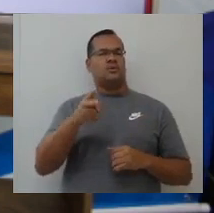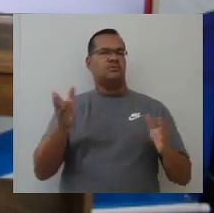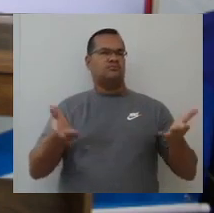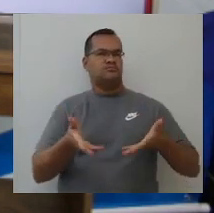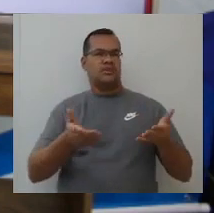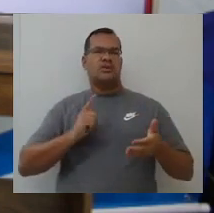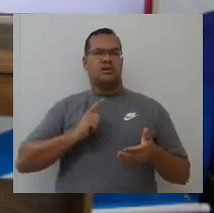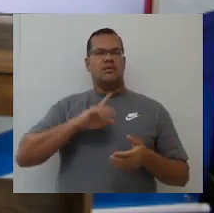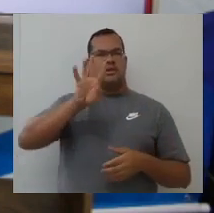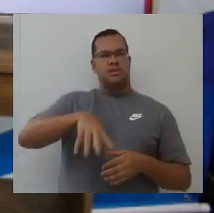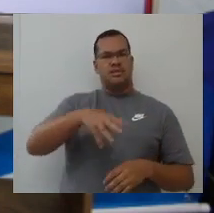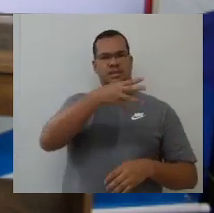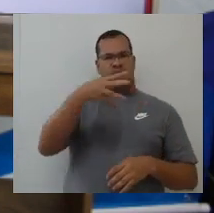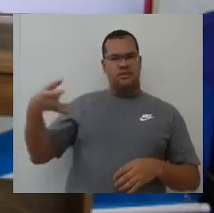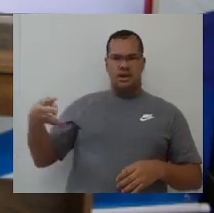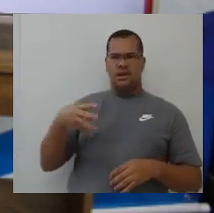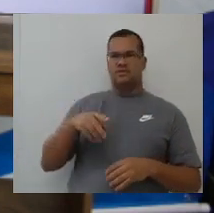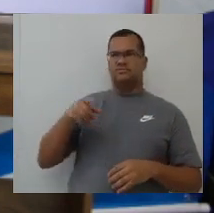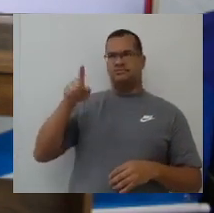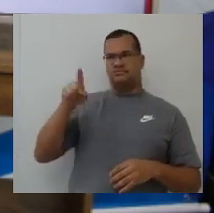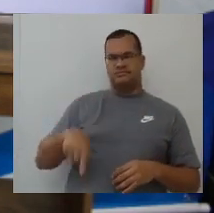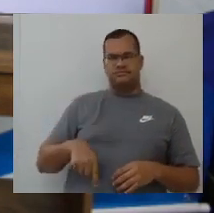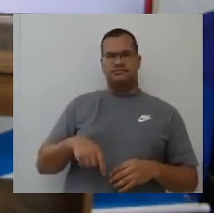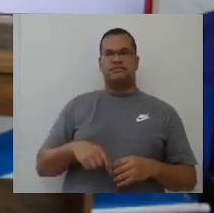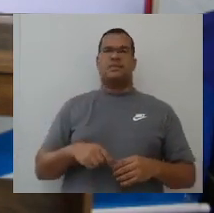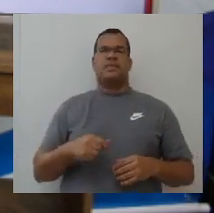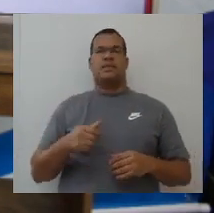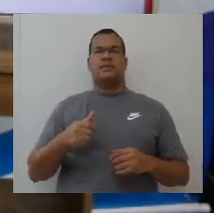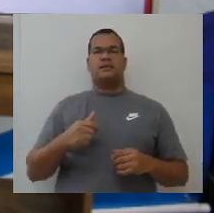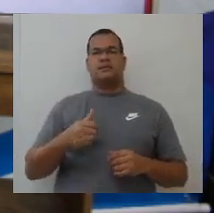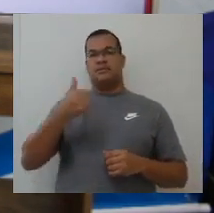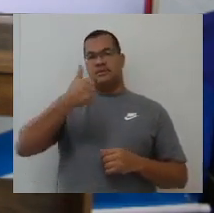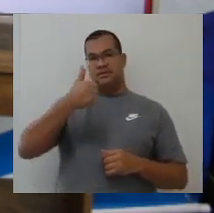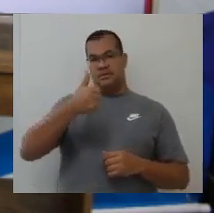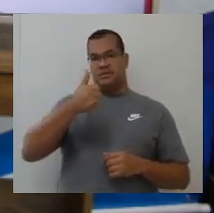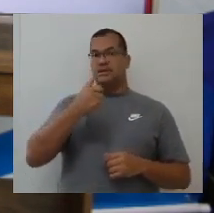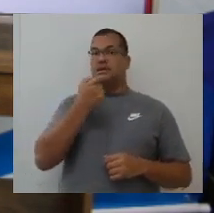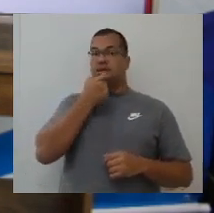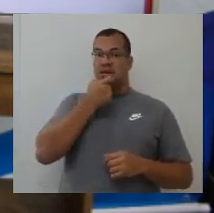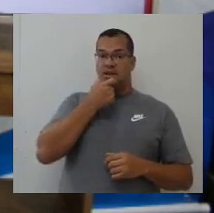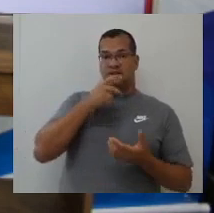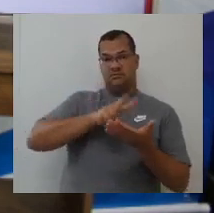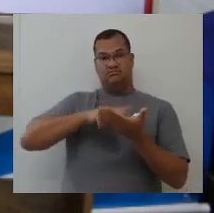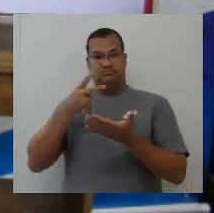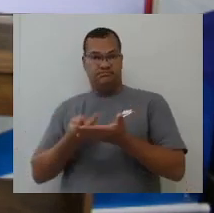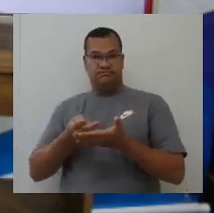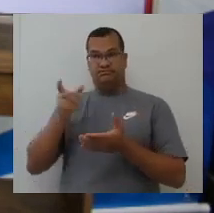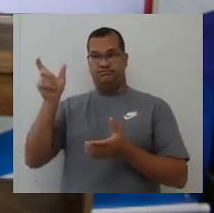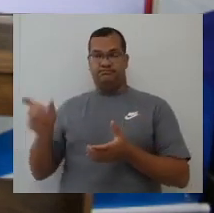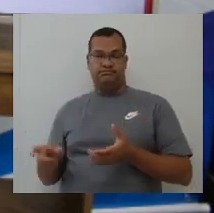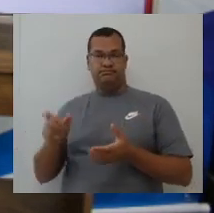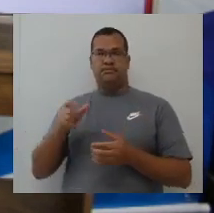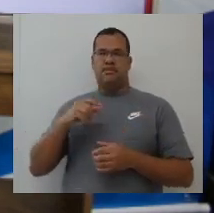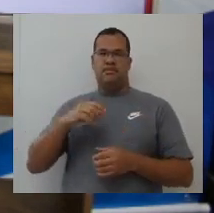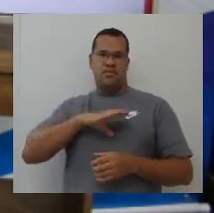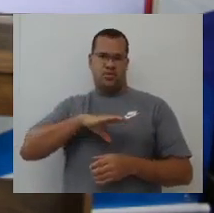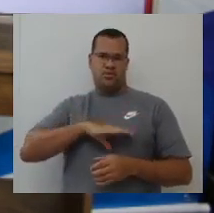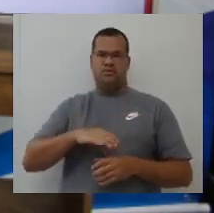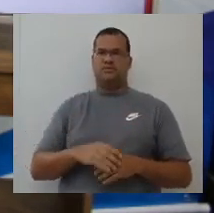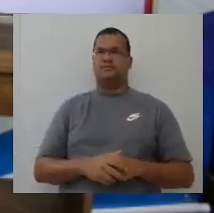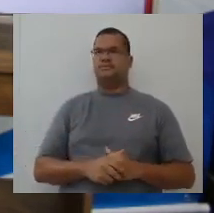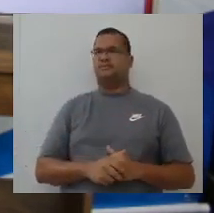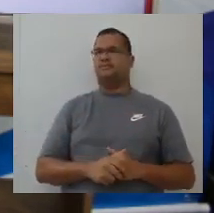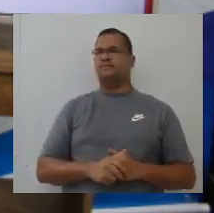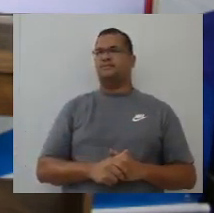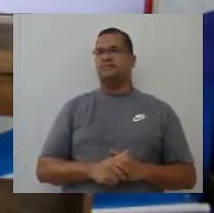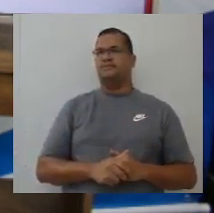uma tabela para vocês com os pronomes pessoais. Na primeira parte eu tenho ele em inglês, na segunda eu tenho ele em português, tá certo? Então vamos